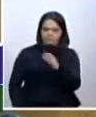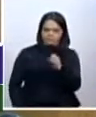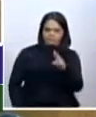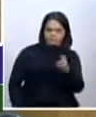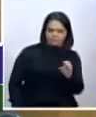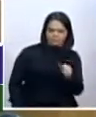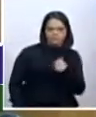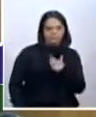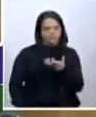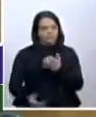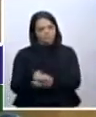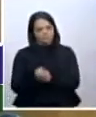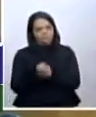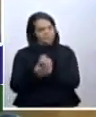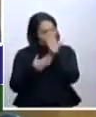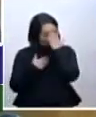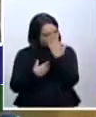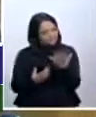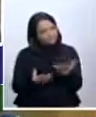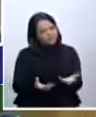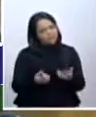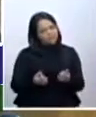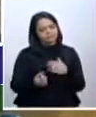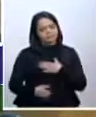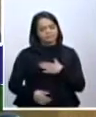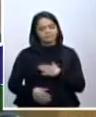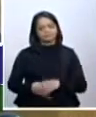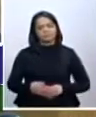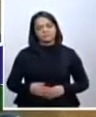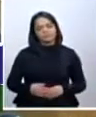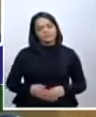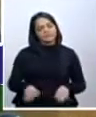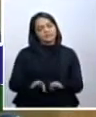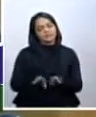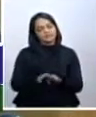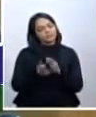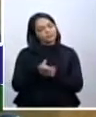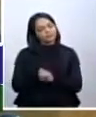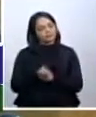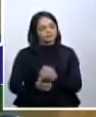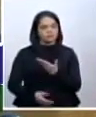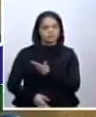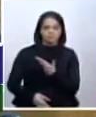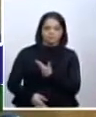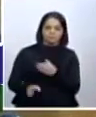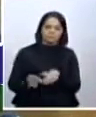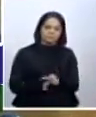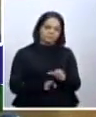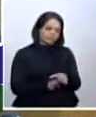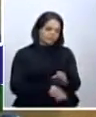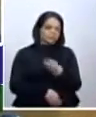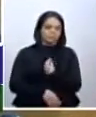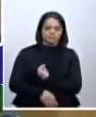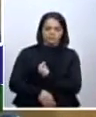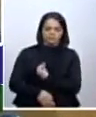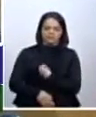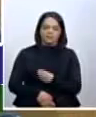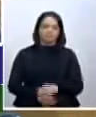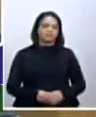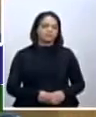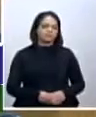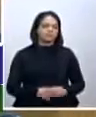Muito obrigado por essa recepção. Cumprimentar os demais colegas, conselheiros do CREA presente,